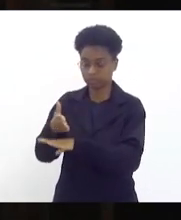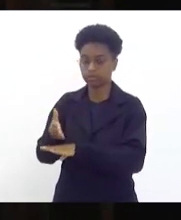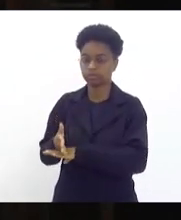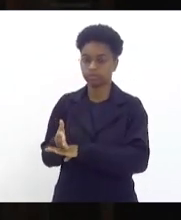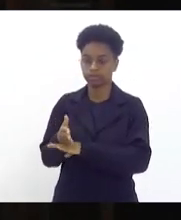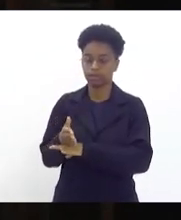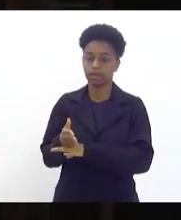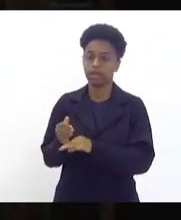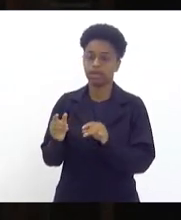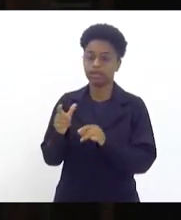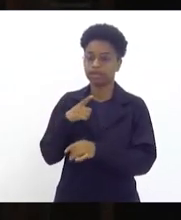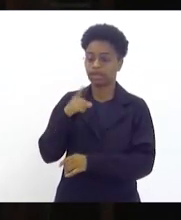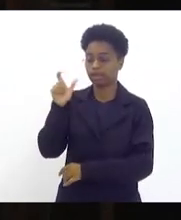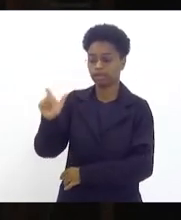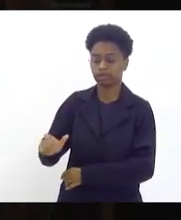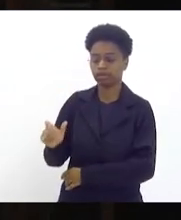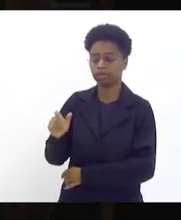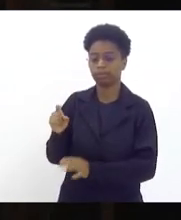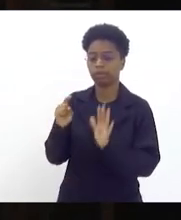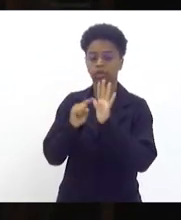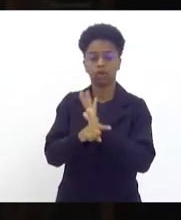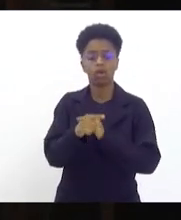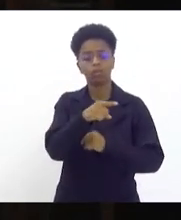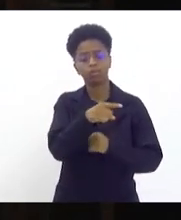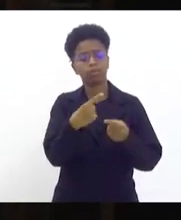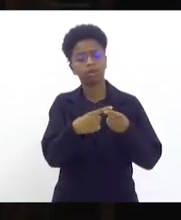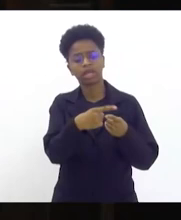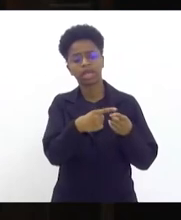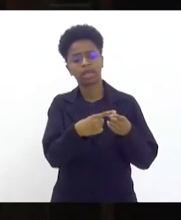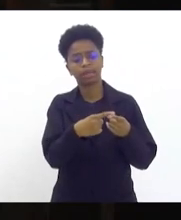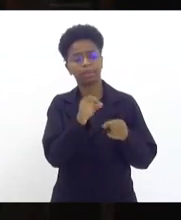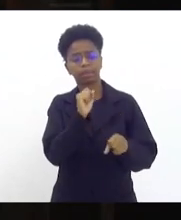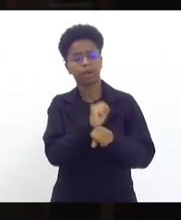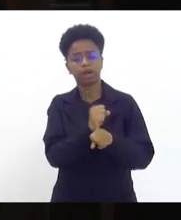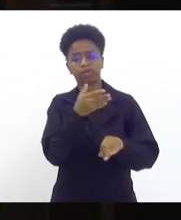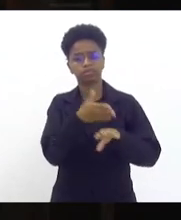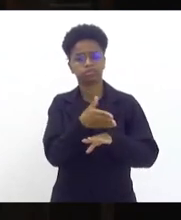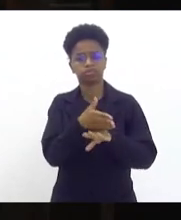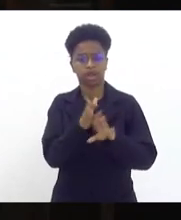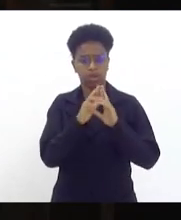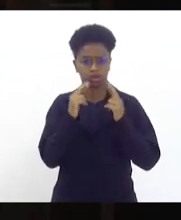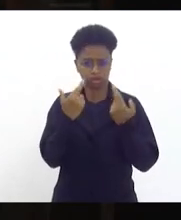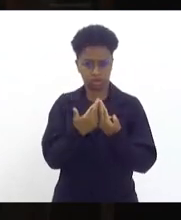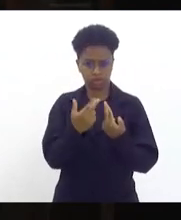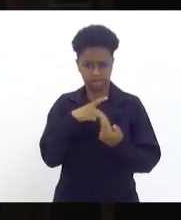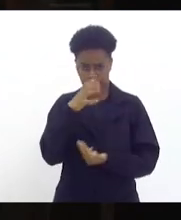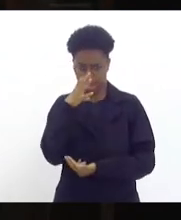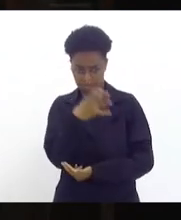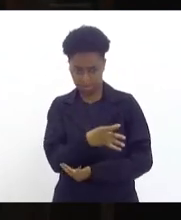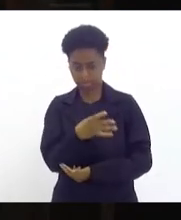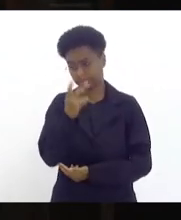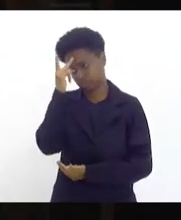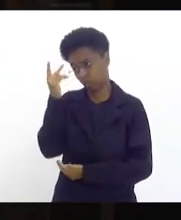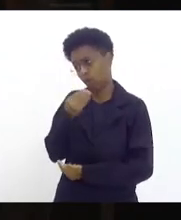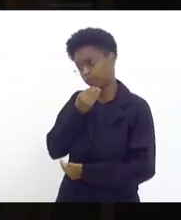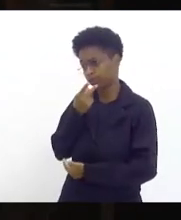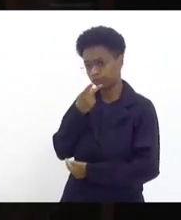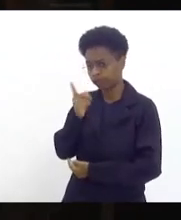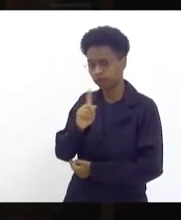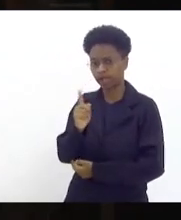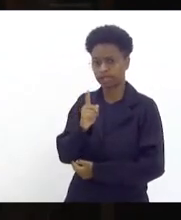ele perguntou dentro da 19 Porque é que você tá deixando vai deixar de vir a reunião você foi ameaçado o cara Lógico que não vai dizer que não